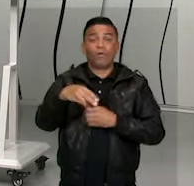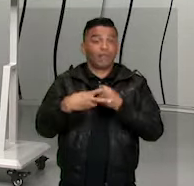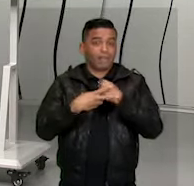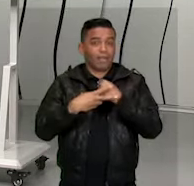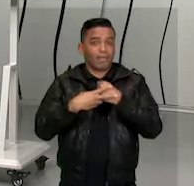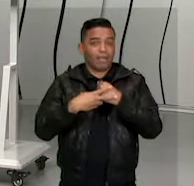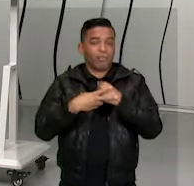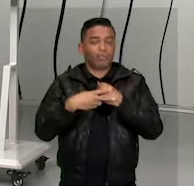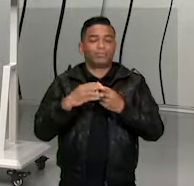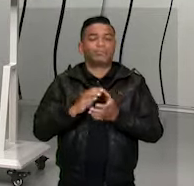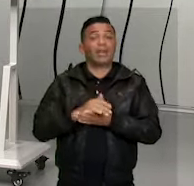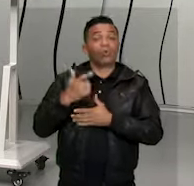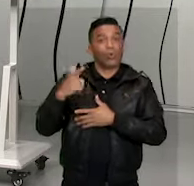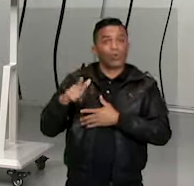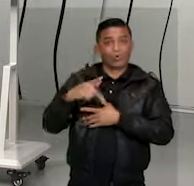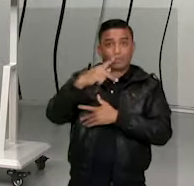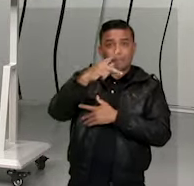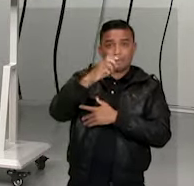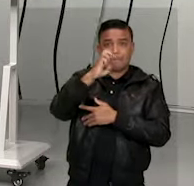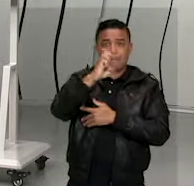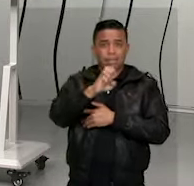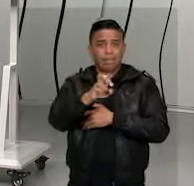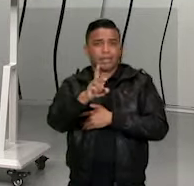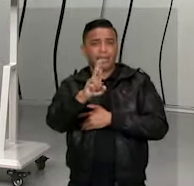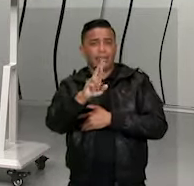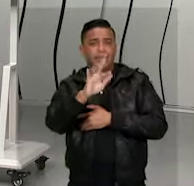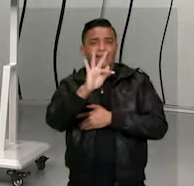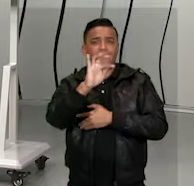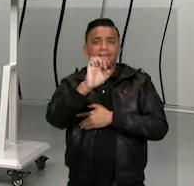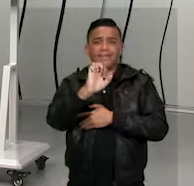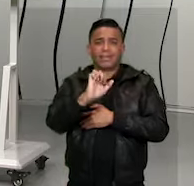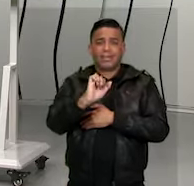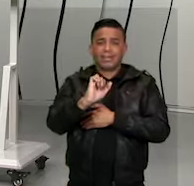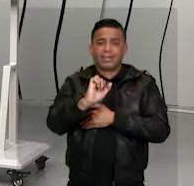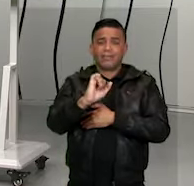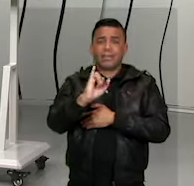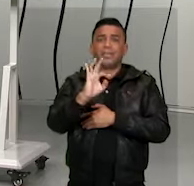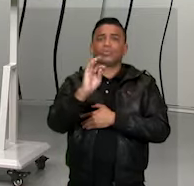que é o perfeito, tem vários aqui.